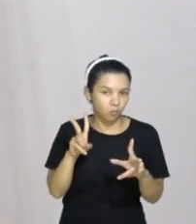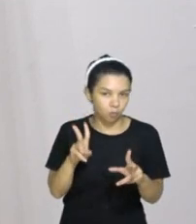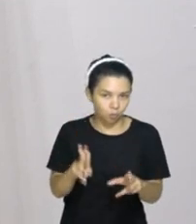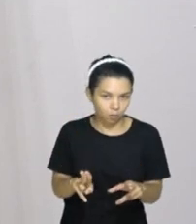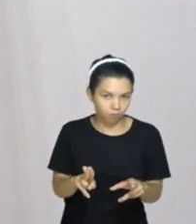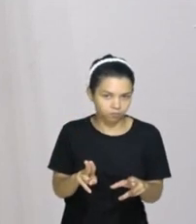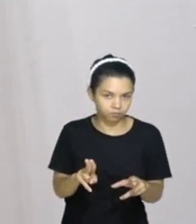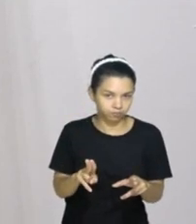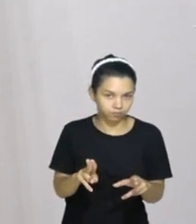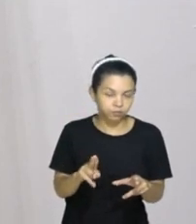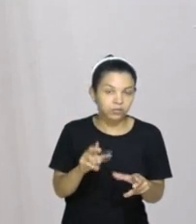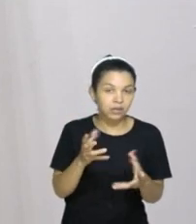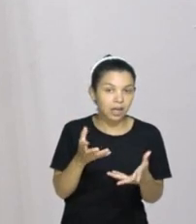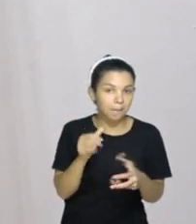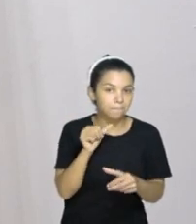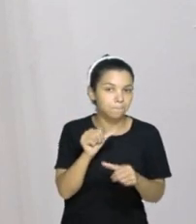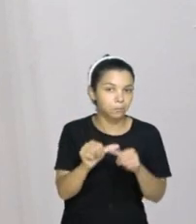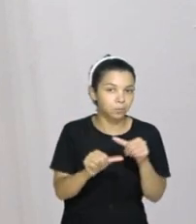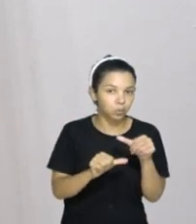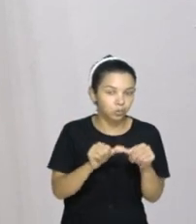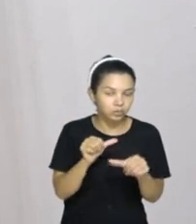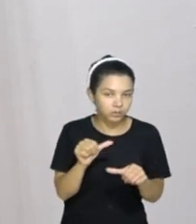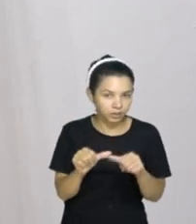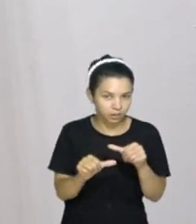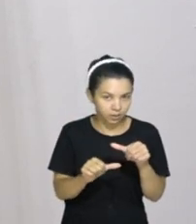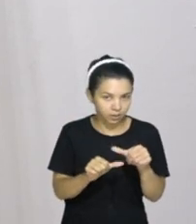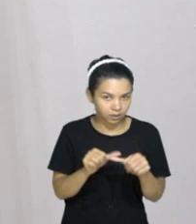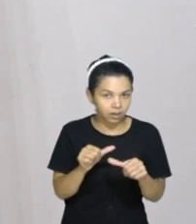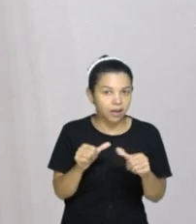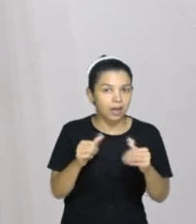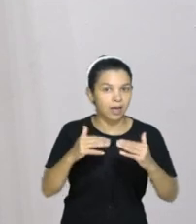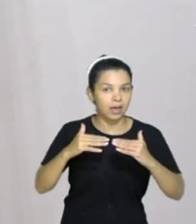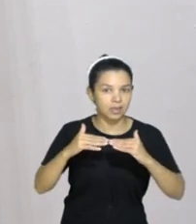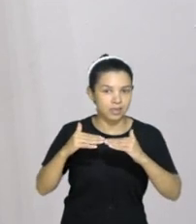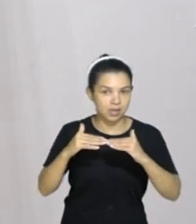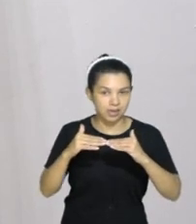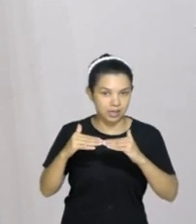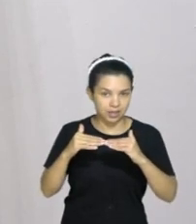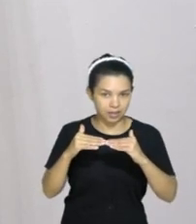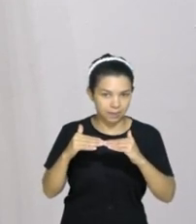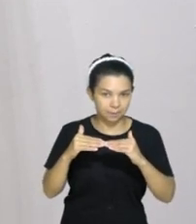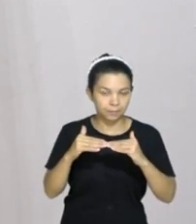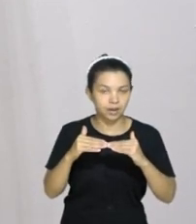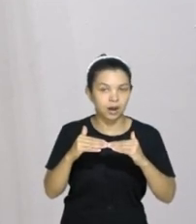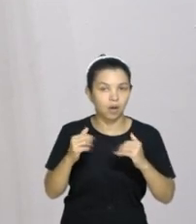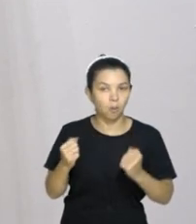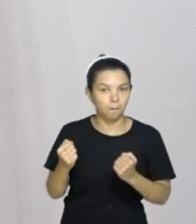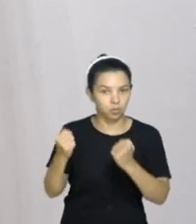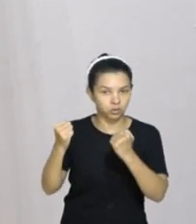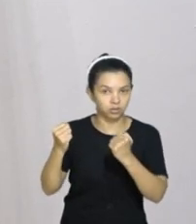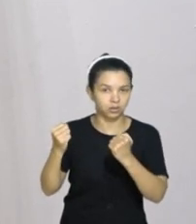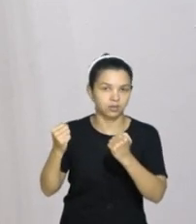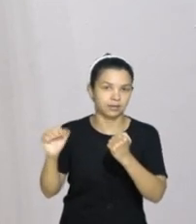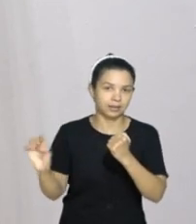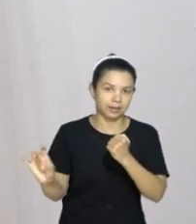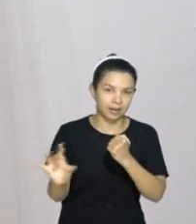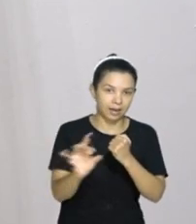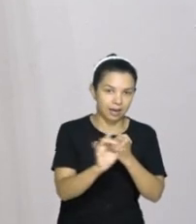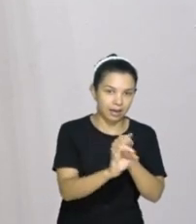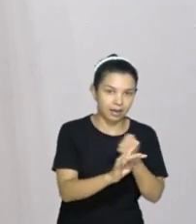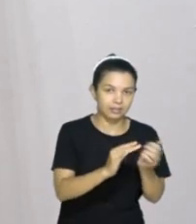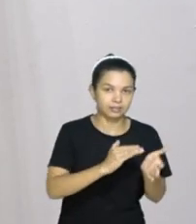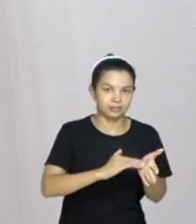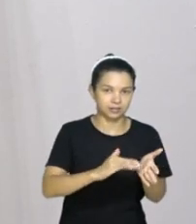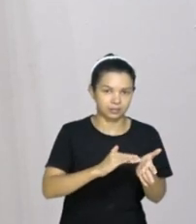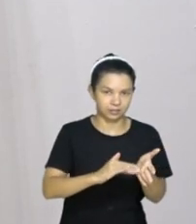corrigir distorções e equilibrar o poder de força de cada secretário nós vamos começar a